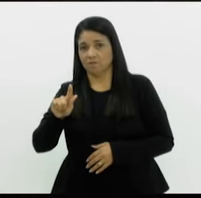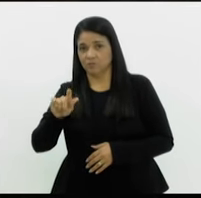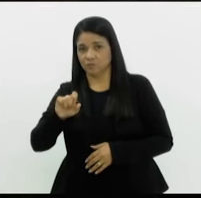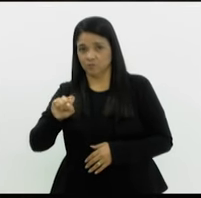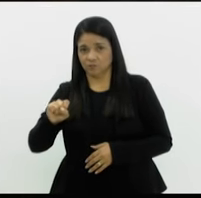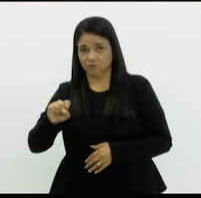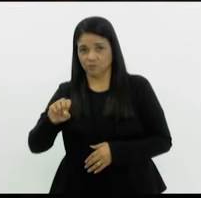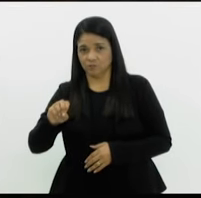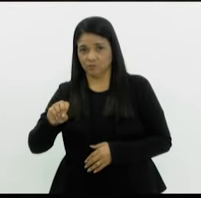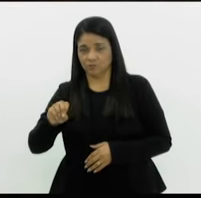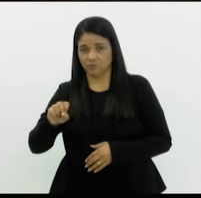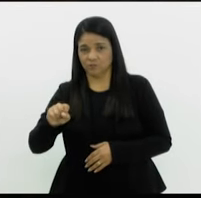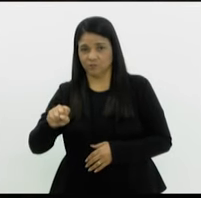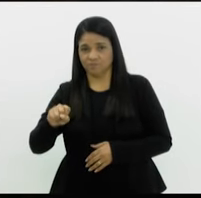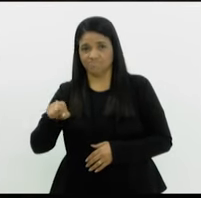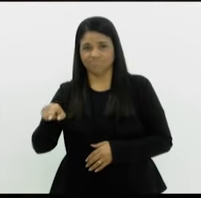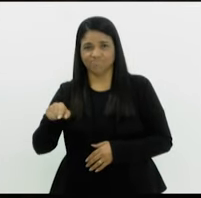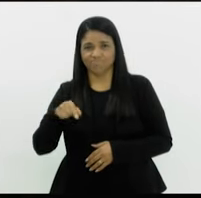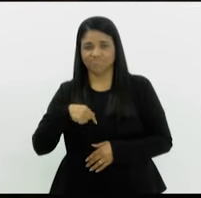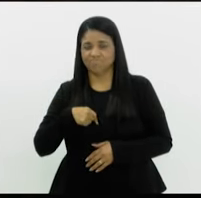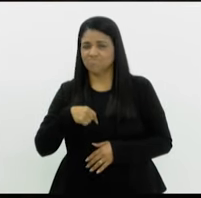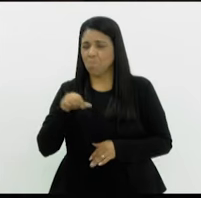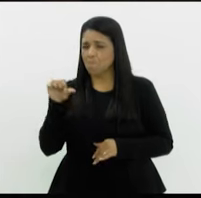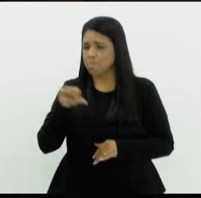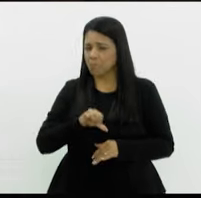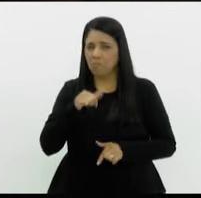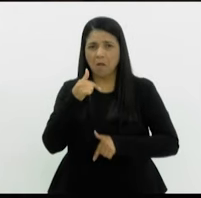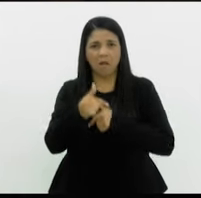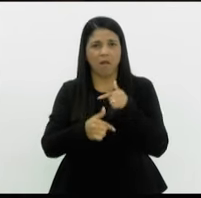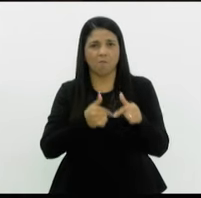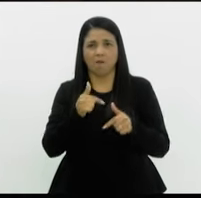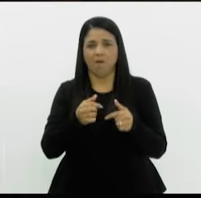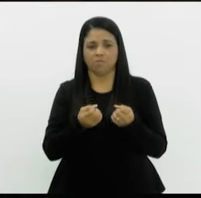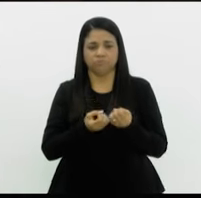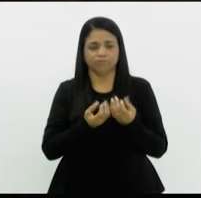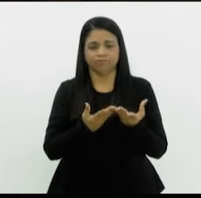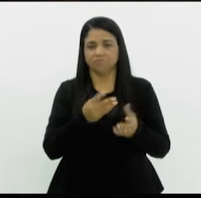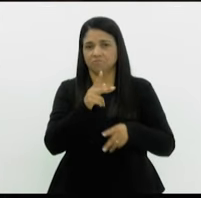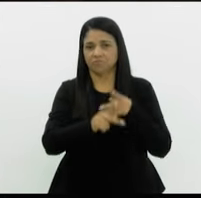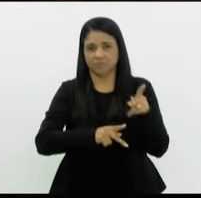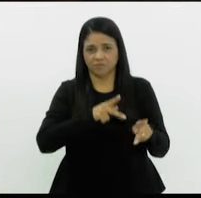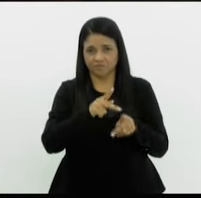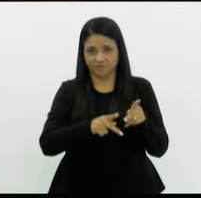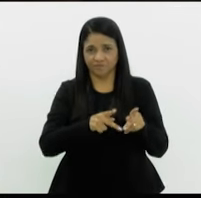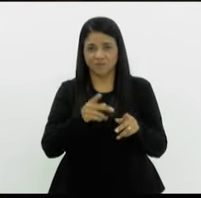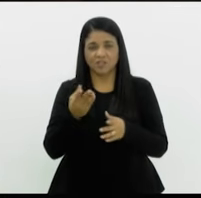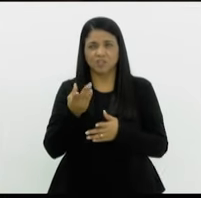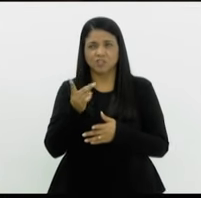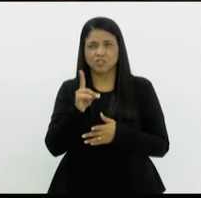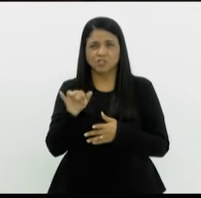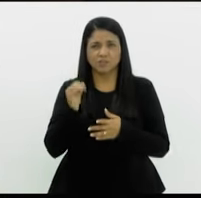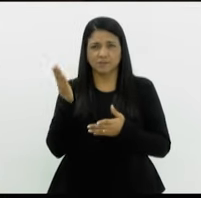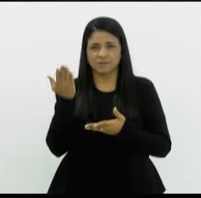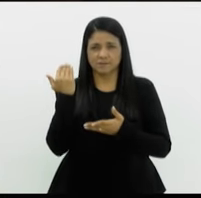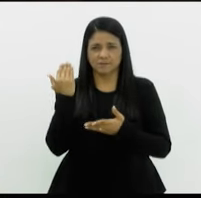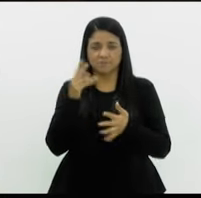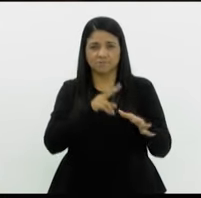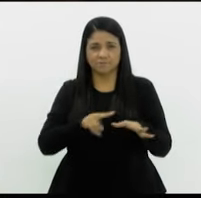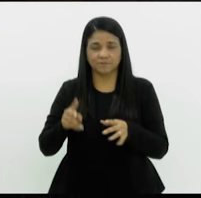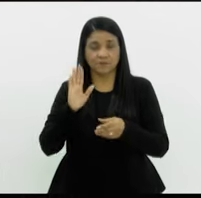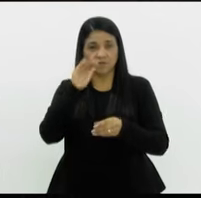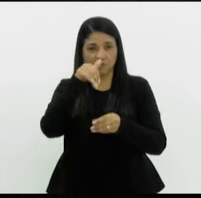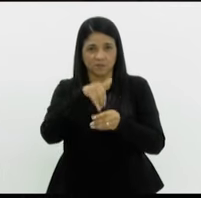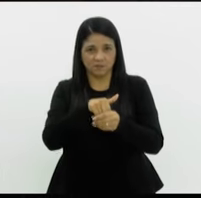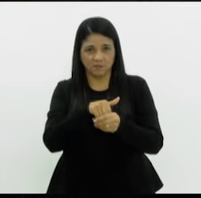que na realidade vem prestando um péssimo serviço à população. Há dias atrás foi votado aqui nessa casa um projeto de lei